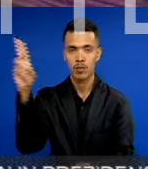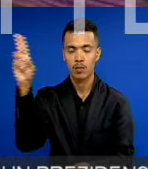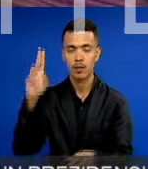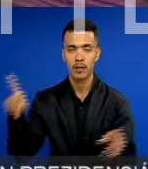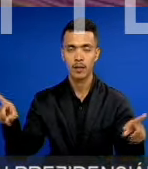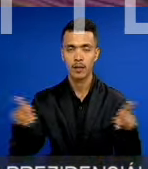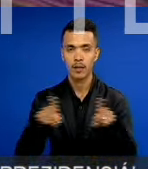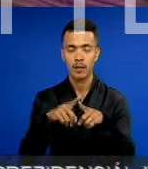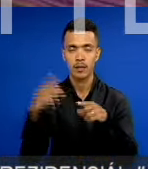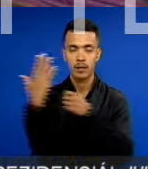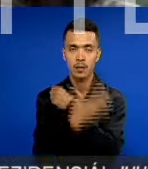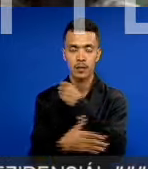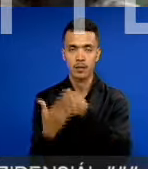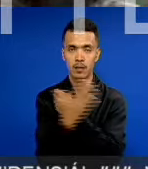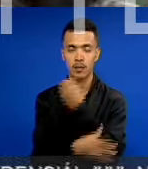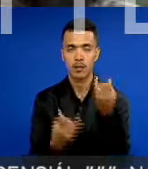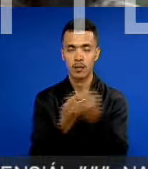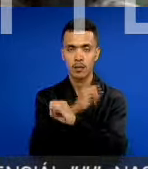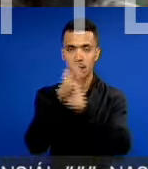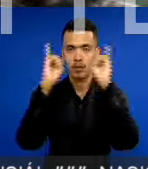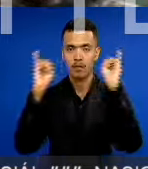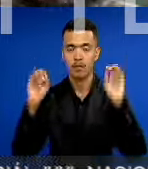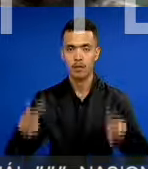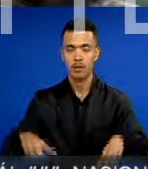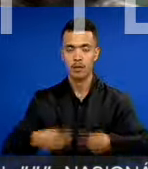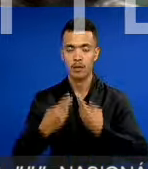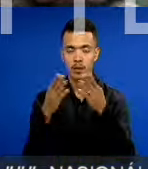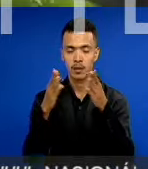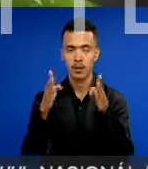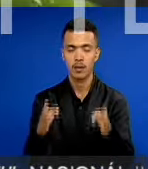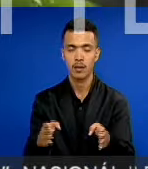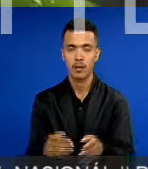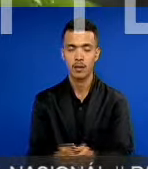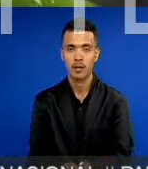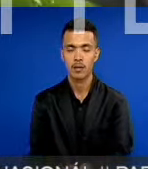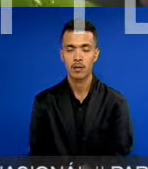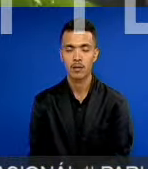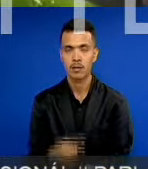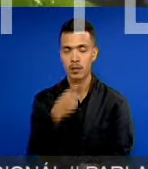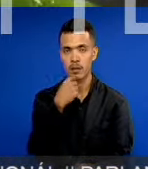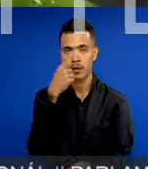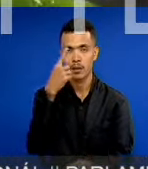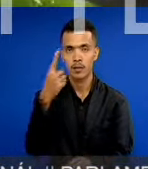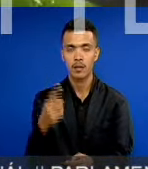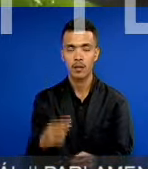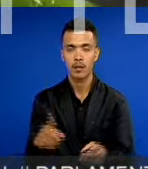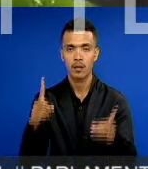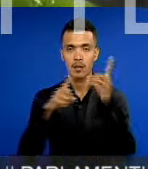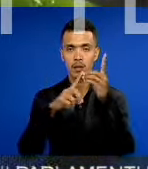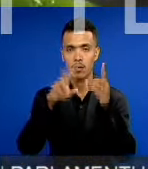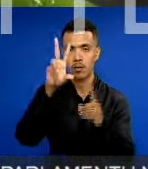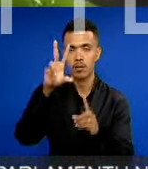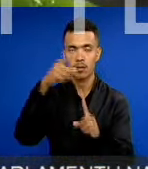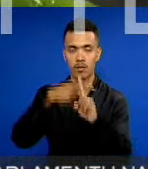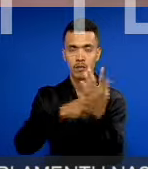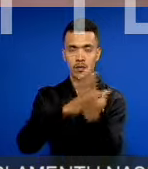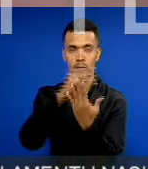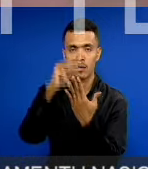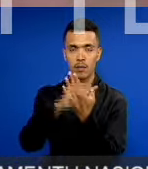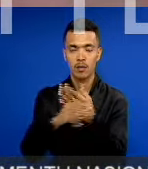hanesan nação independente. Veteranos ativos Sebastião Castro Pereira Cacatua Hateten. Lorontolo Fulan Março num dar